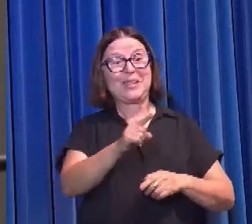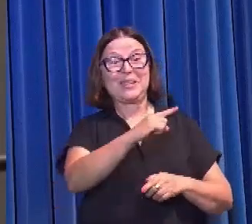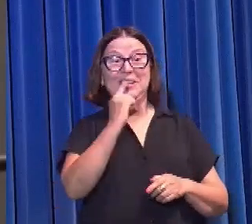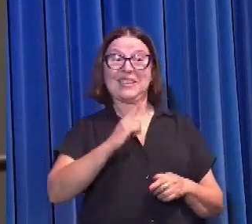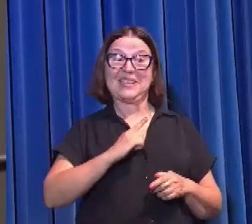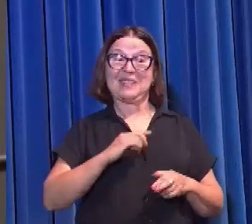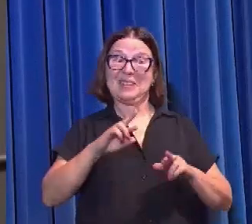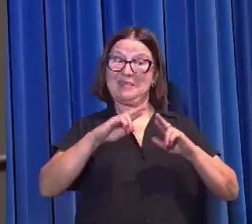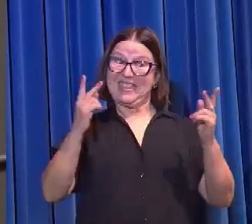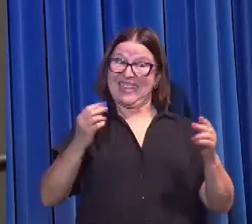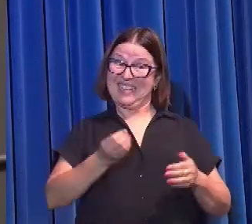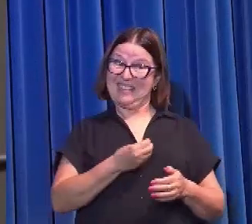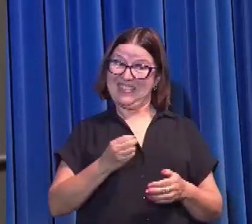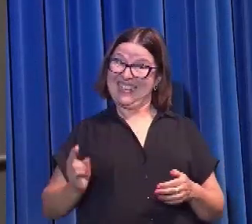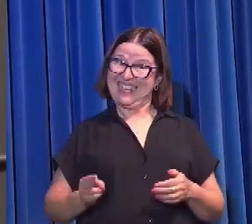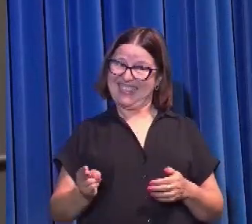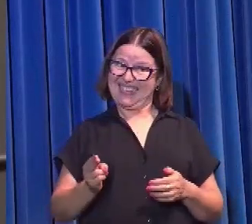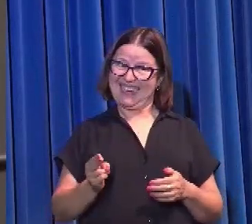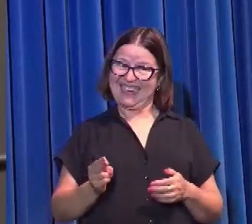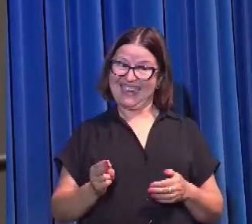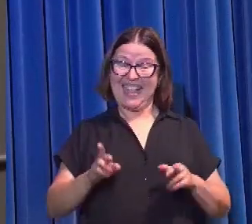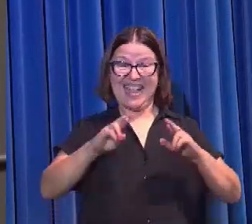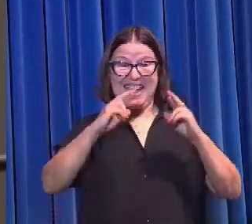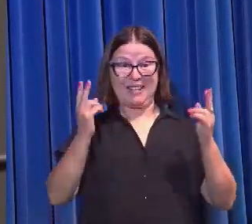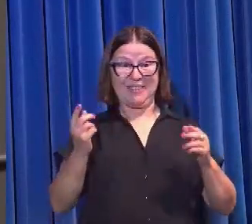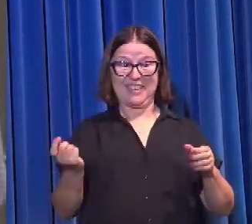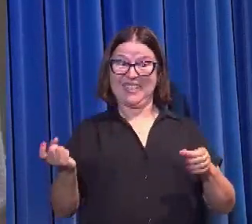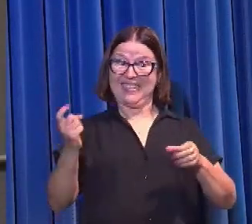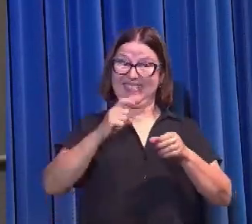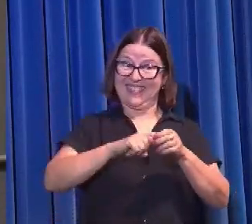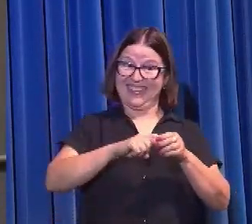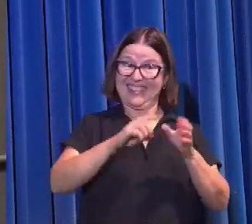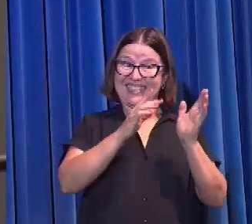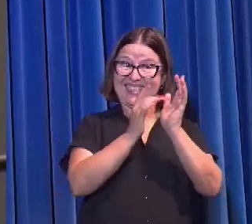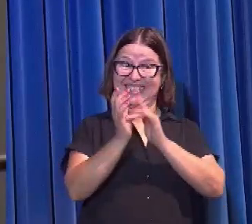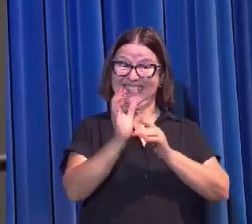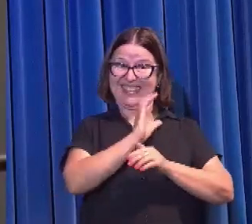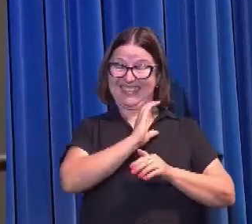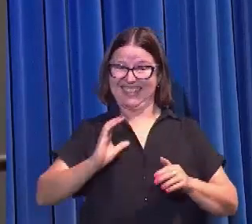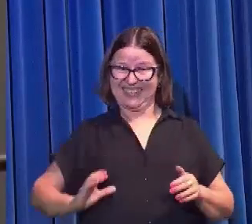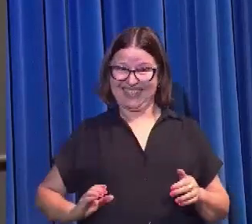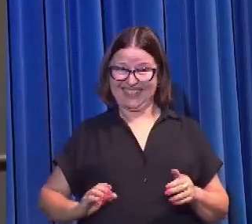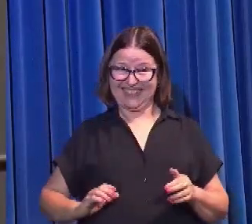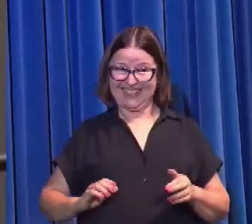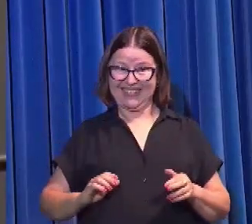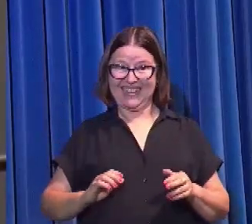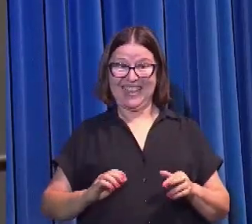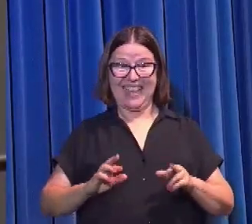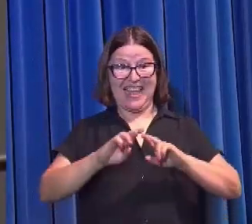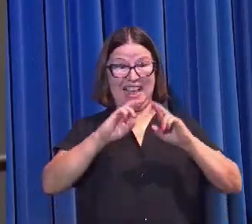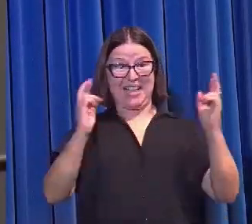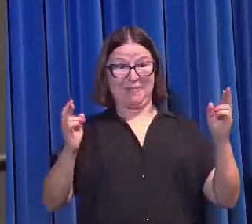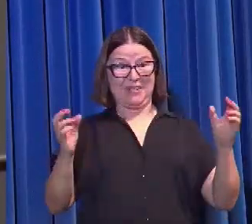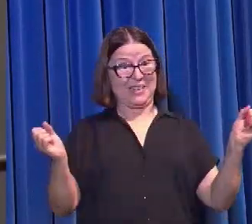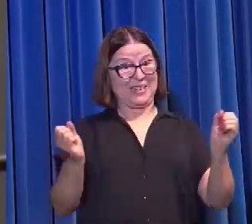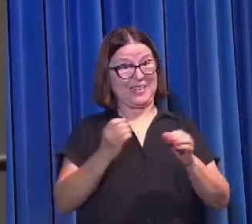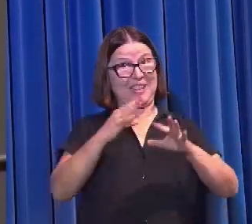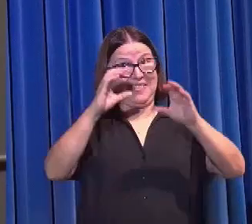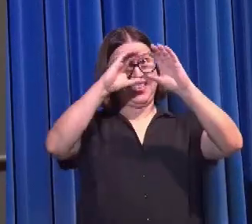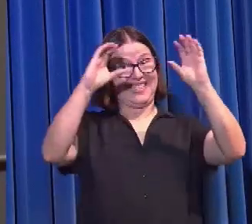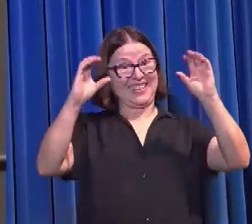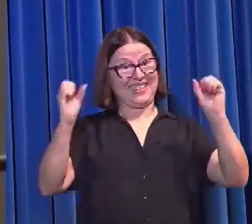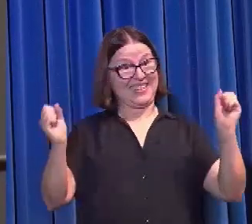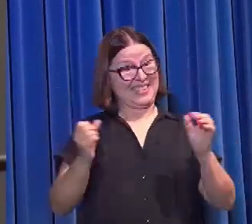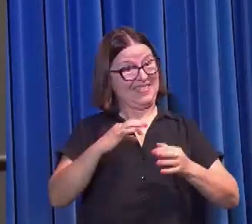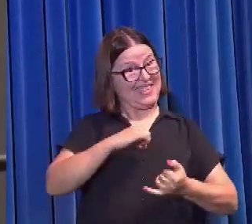A esperança do retorno do Senhor Jesus Cristo. A esperança do novo céus e nova terra onde habita a justiça. Todas as outras